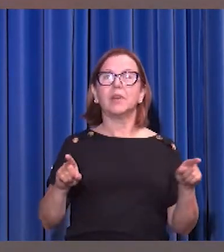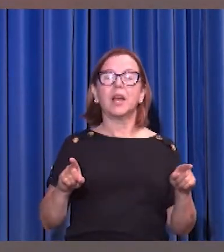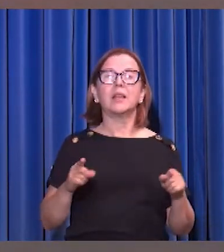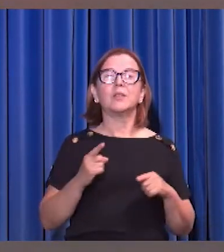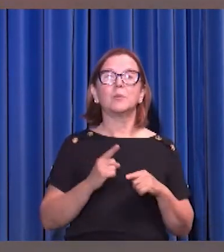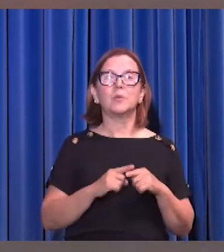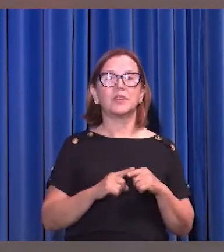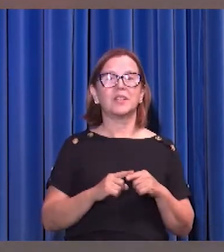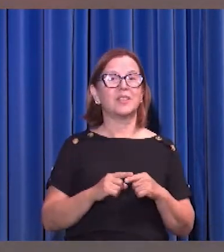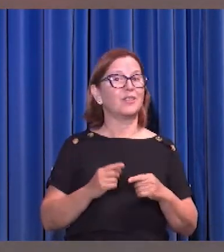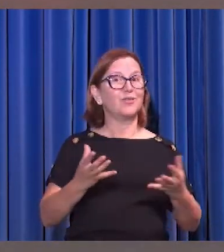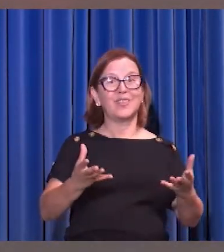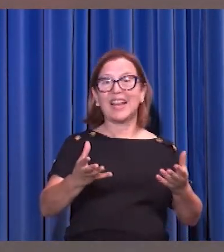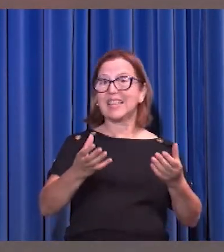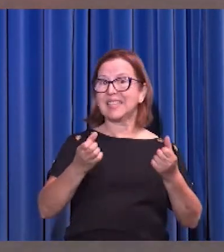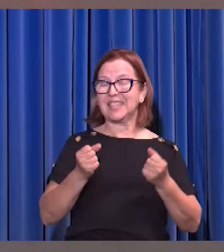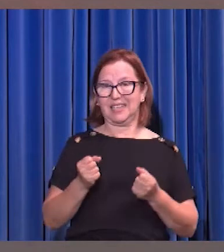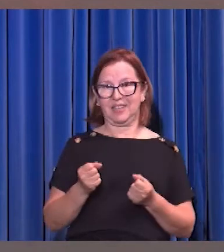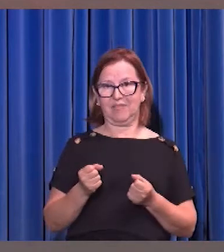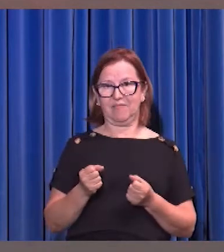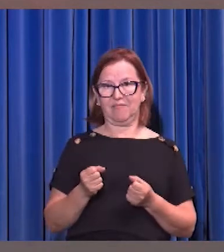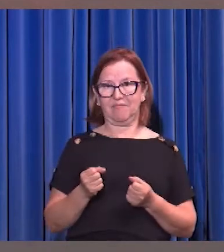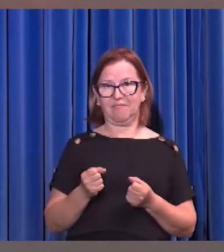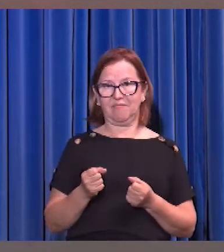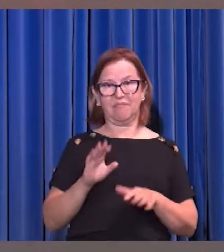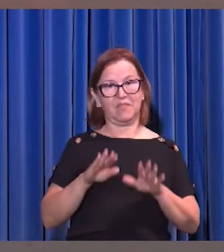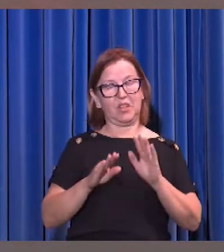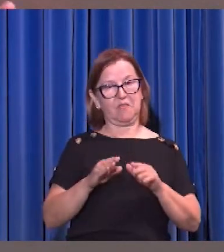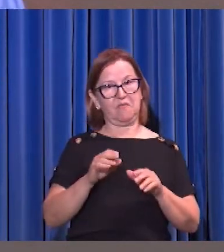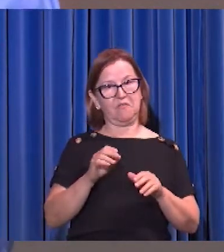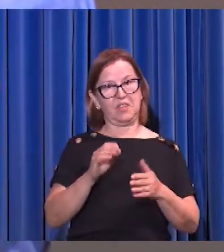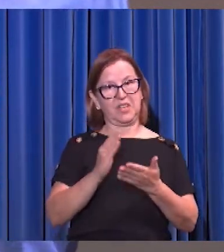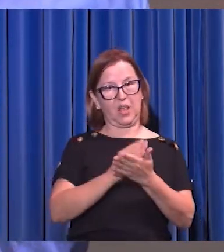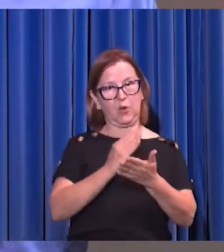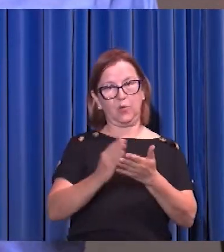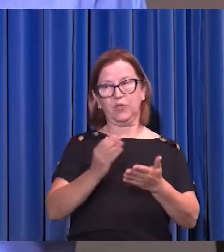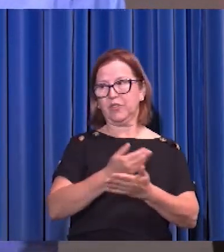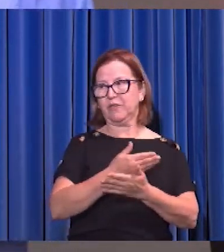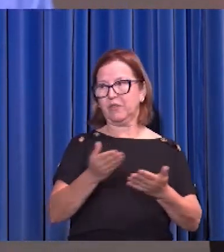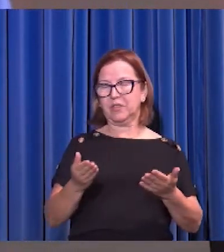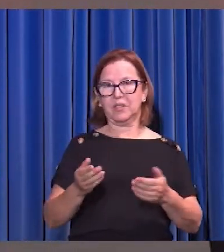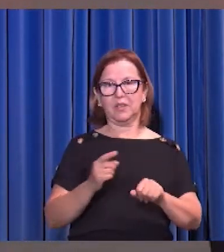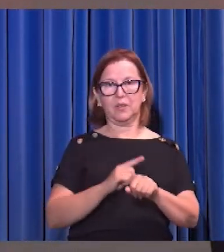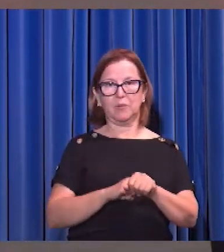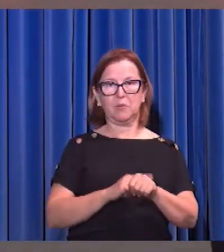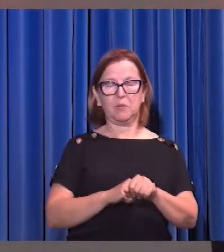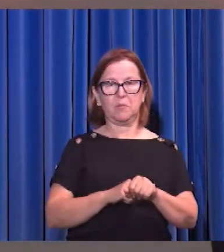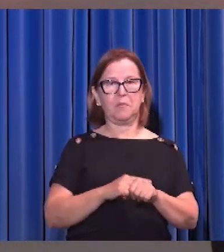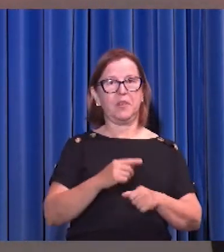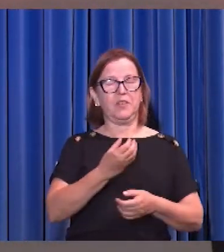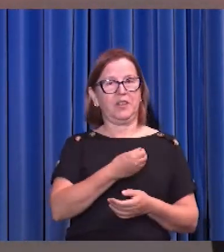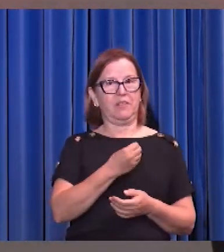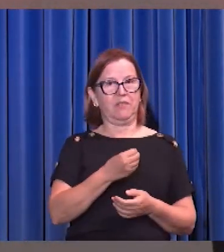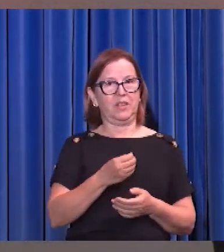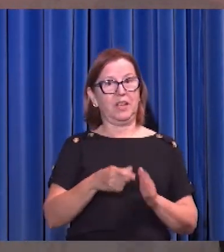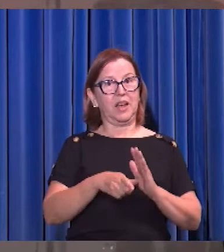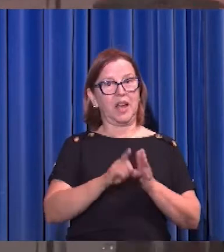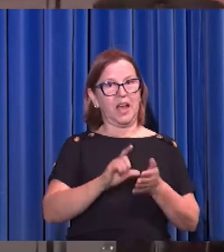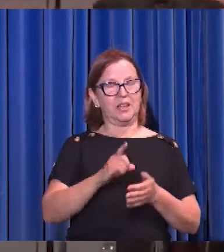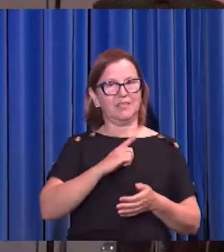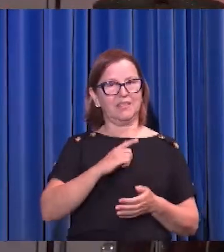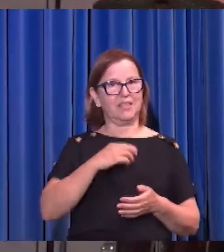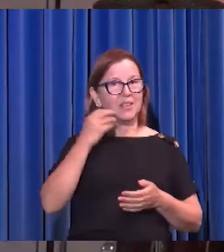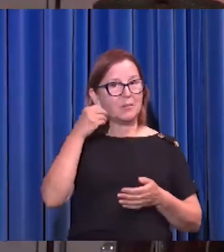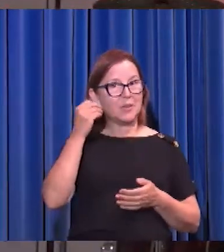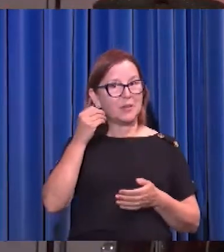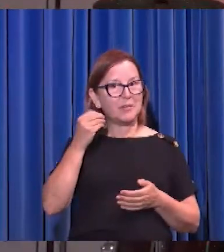não aceitam. Assim como talvez alguns de vocês, num determinado momento da sua vida, antes de terem tido essa experiência de novo